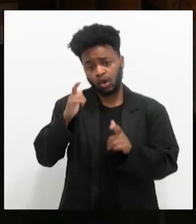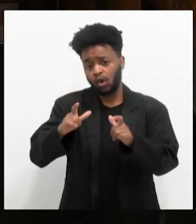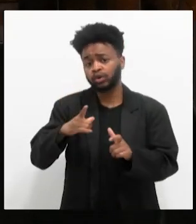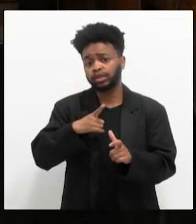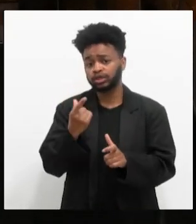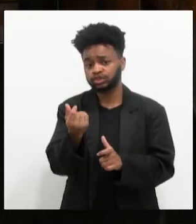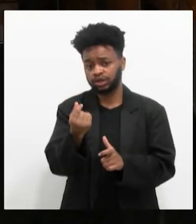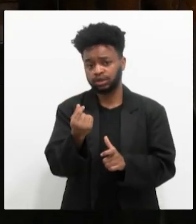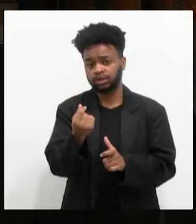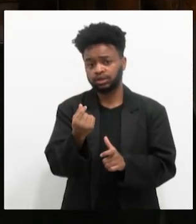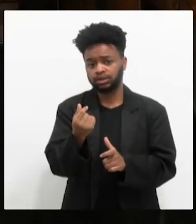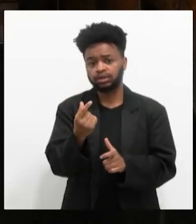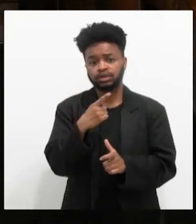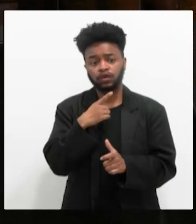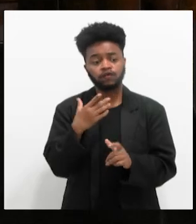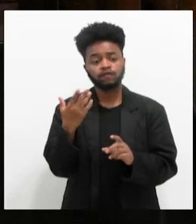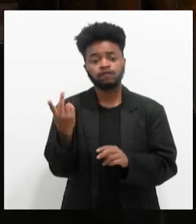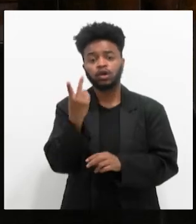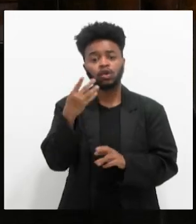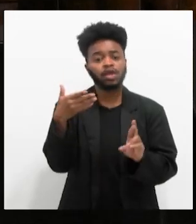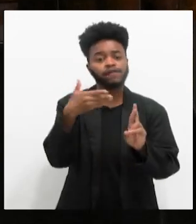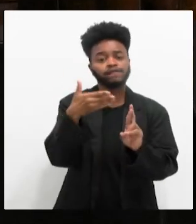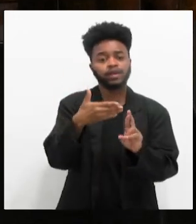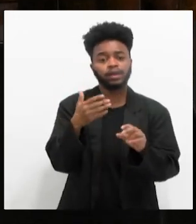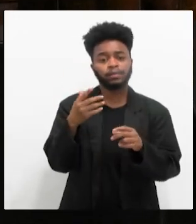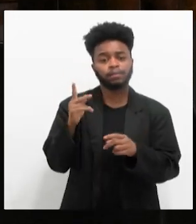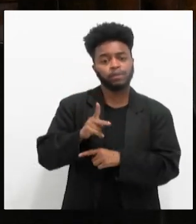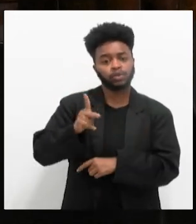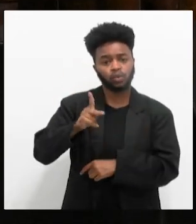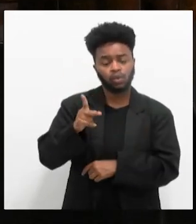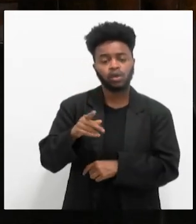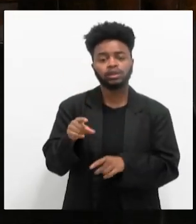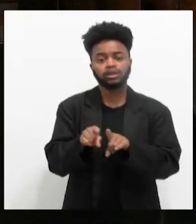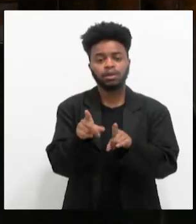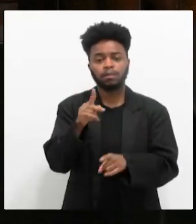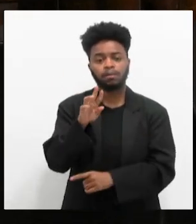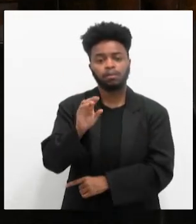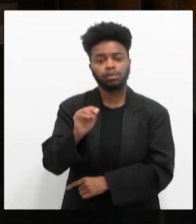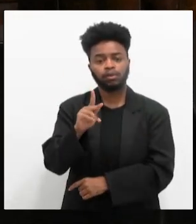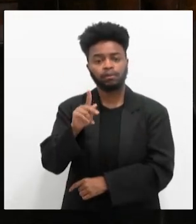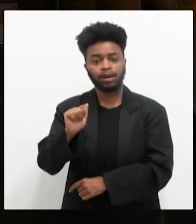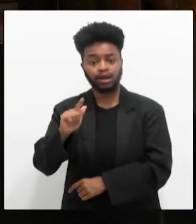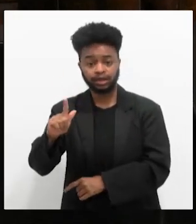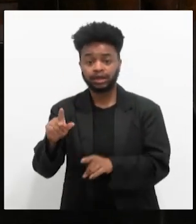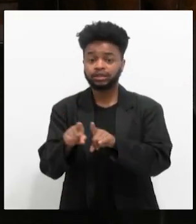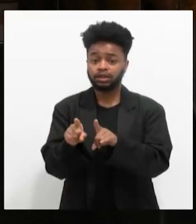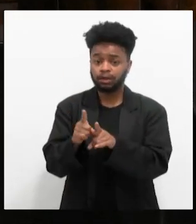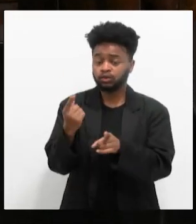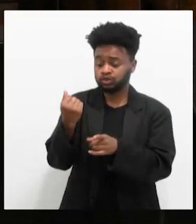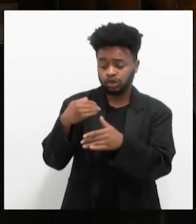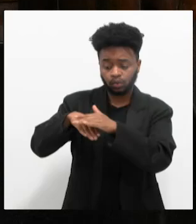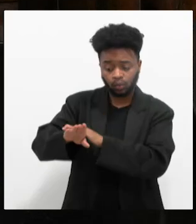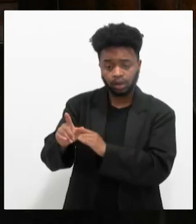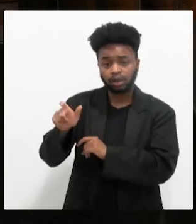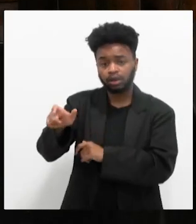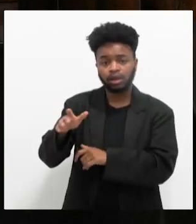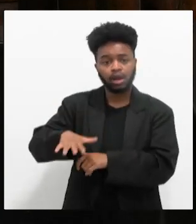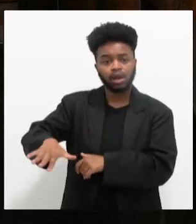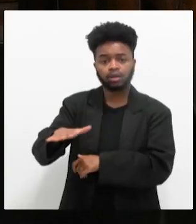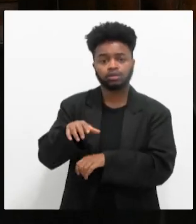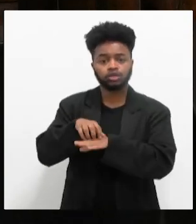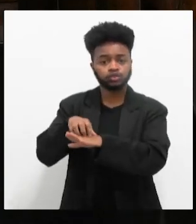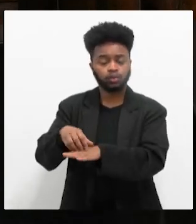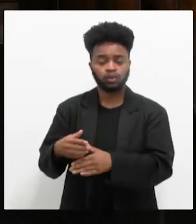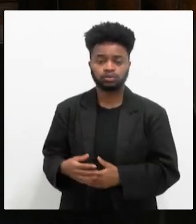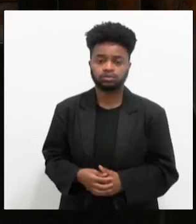está lá no preço de referência do petróleo, está no Propag. E está no fundo de transporte. O